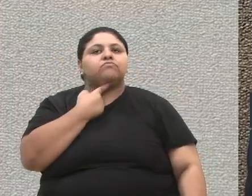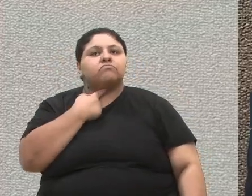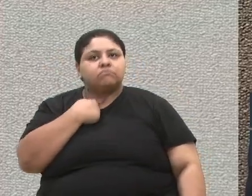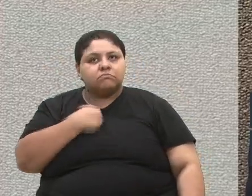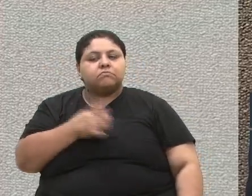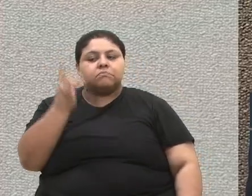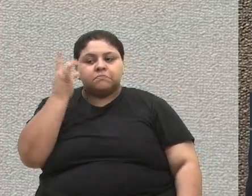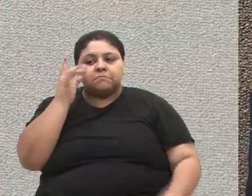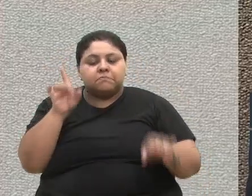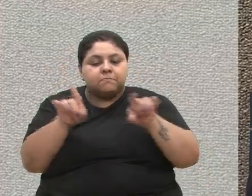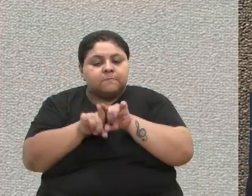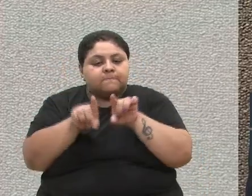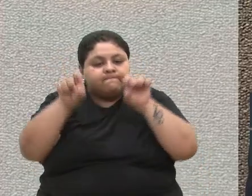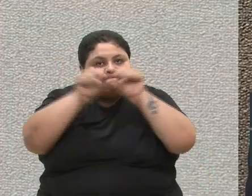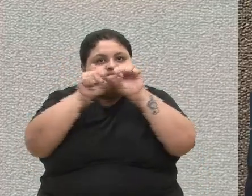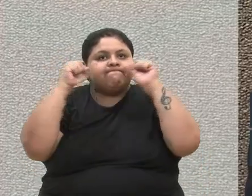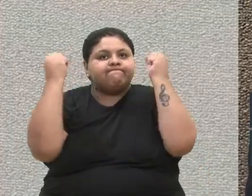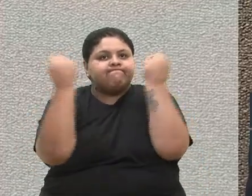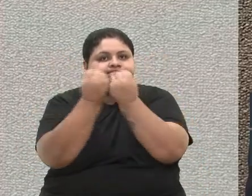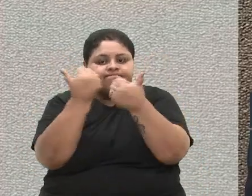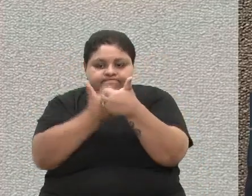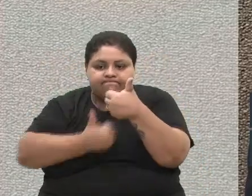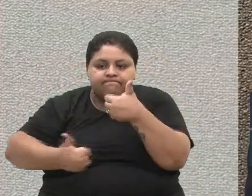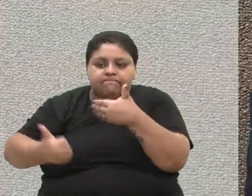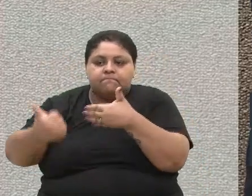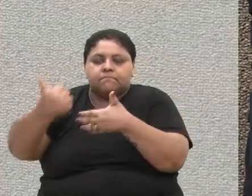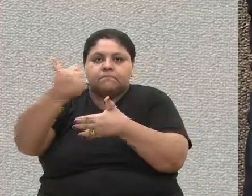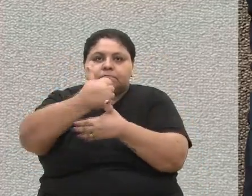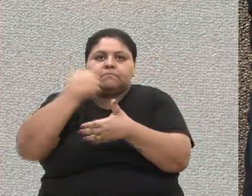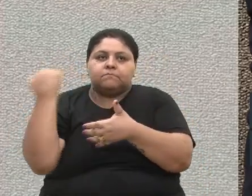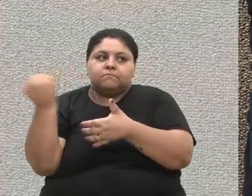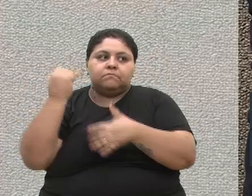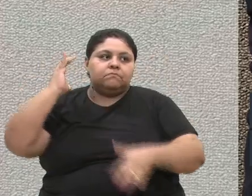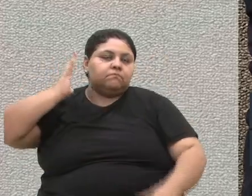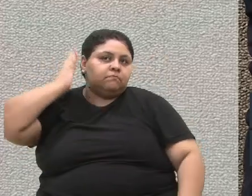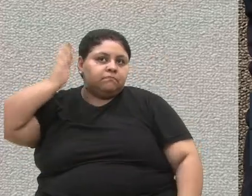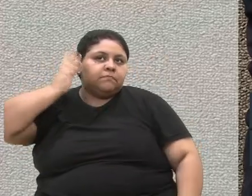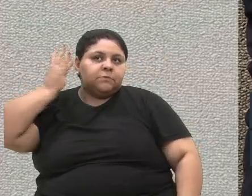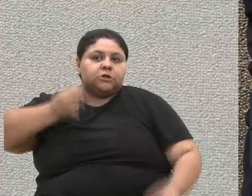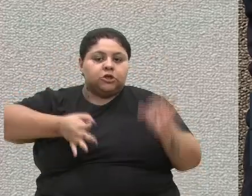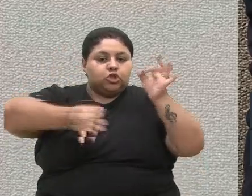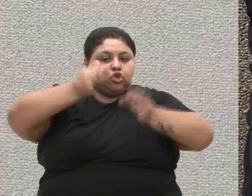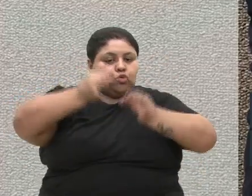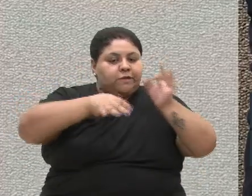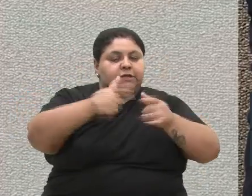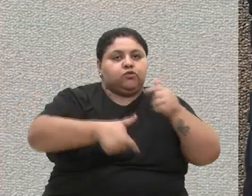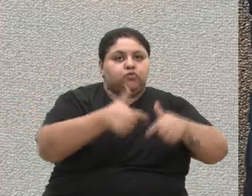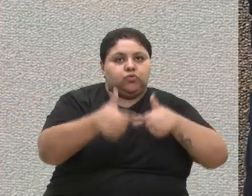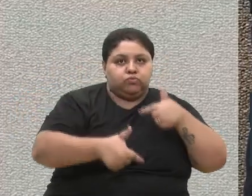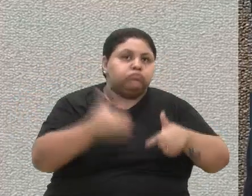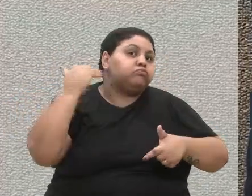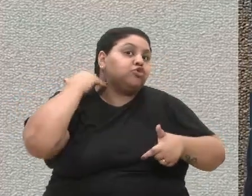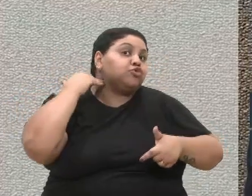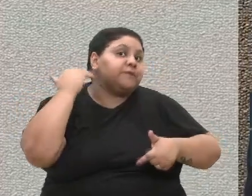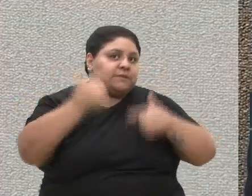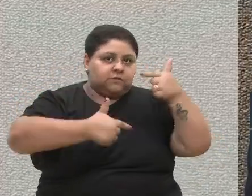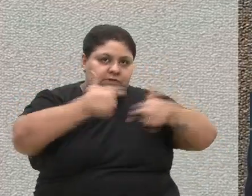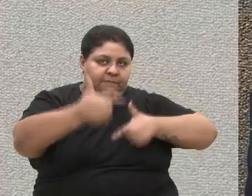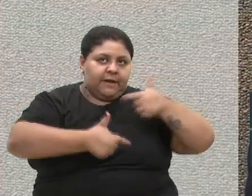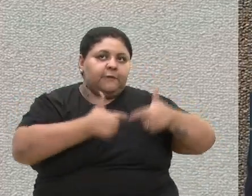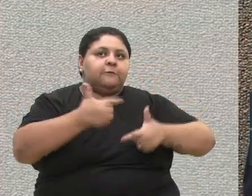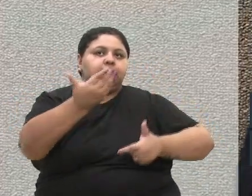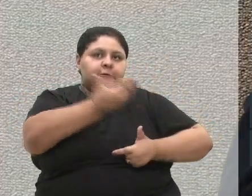presentes também nesse seminário, prestigiando importantes palestrantes aí, juízes do trabalho, grandes amigos aí que vão estar